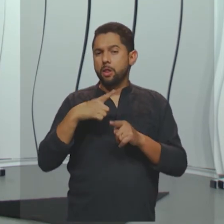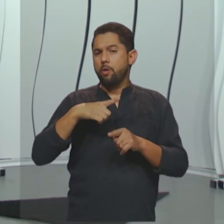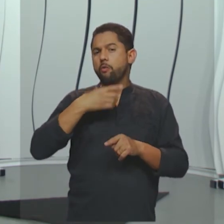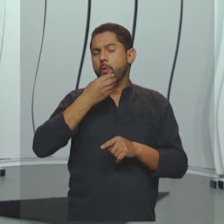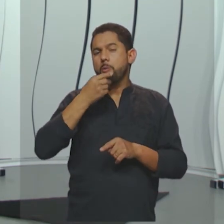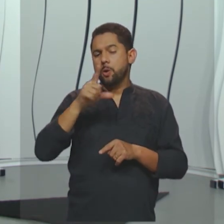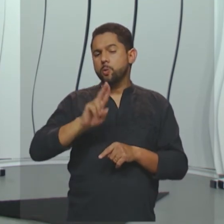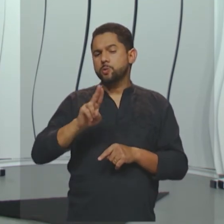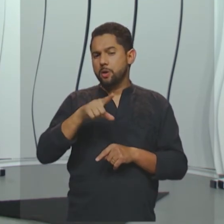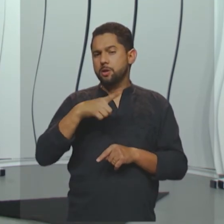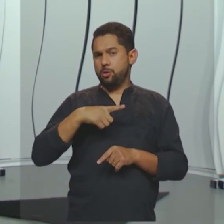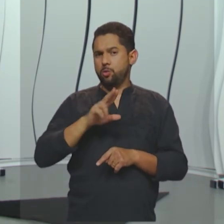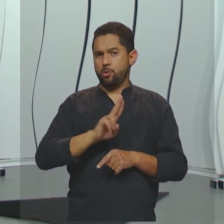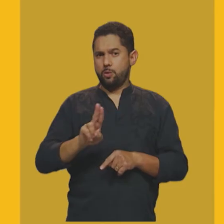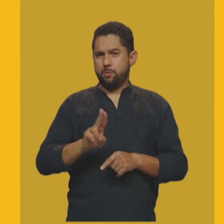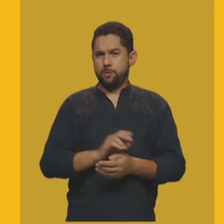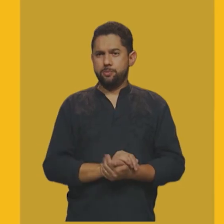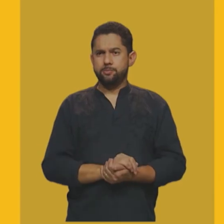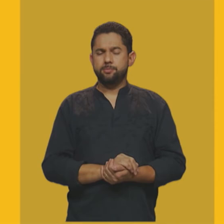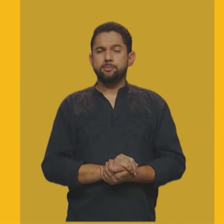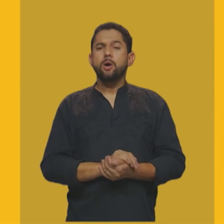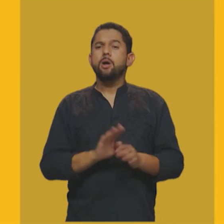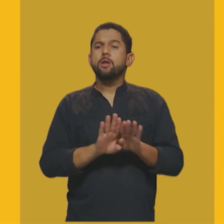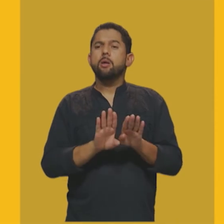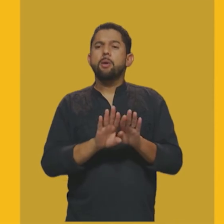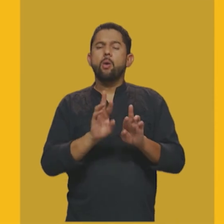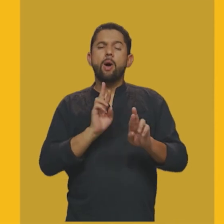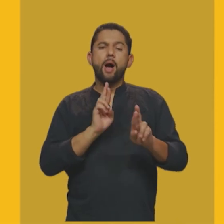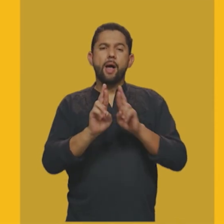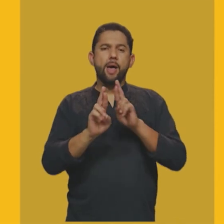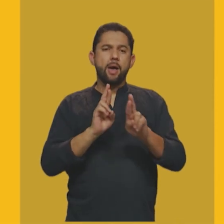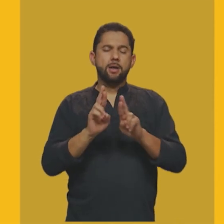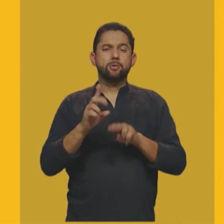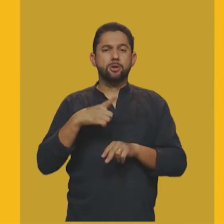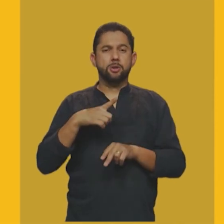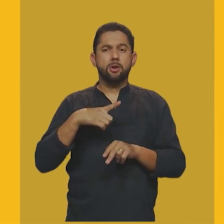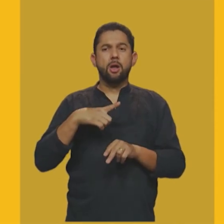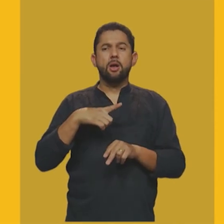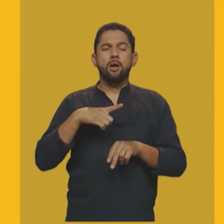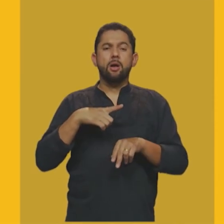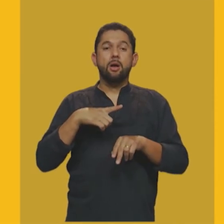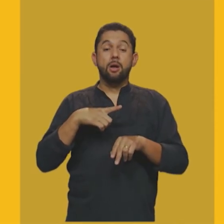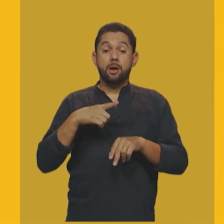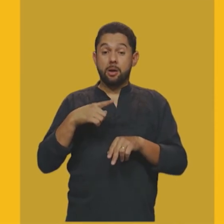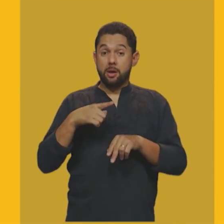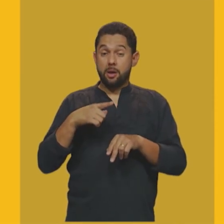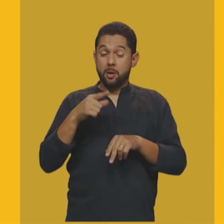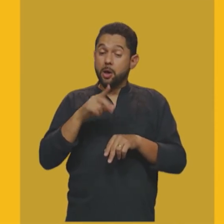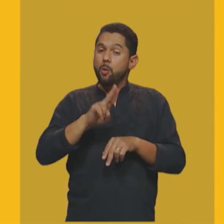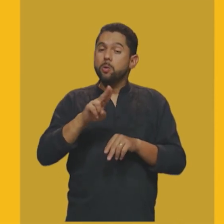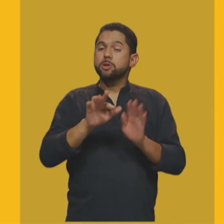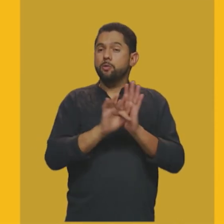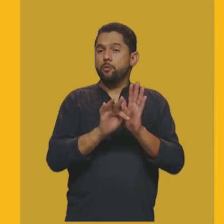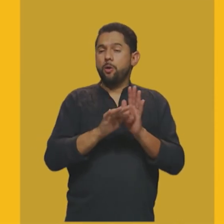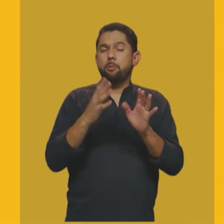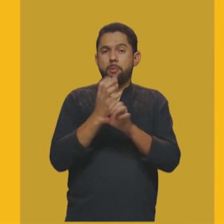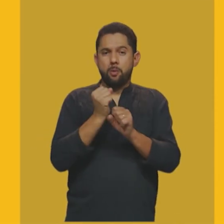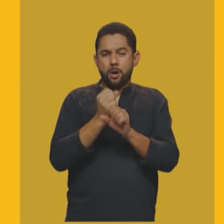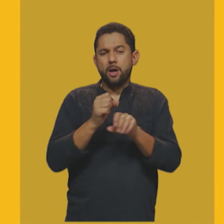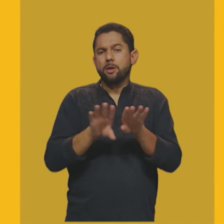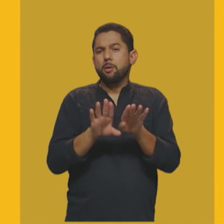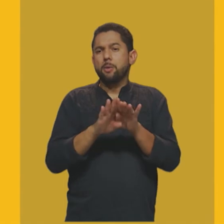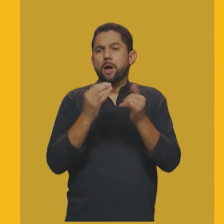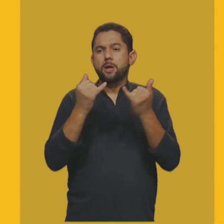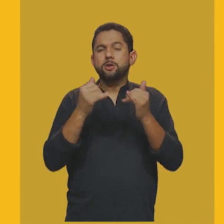Watt. Tá? E aí uma relação que a gente tem que envolve as grandezas do circuito e a potência elétrica são